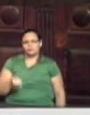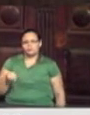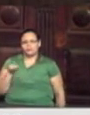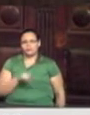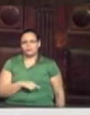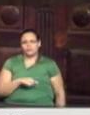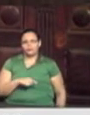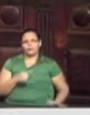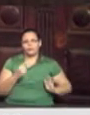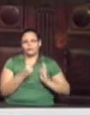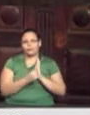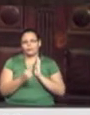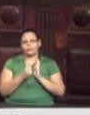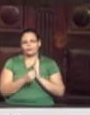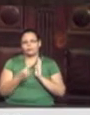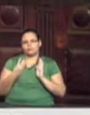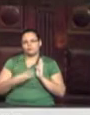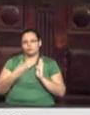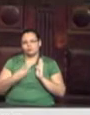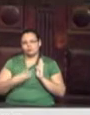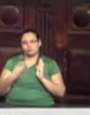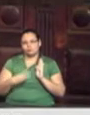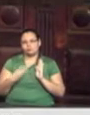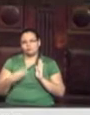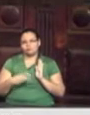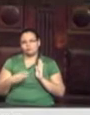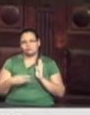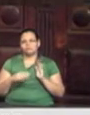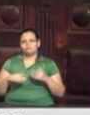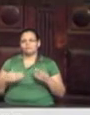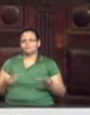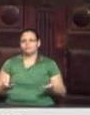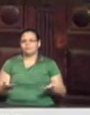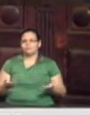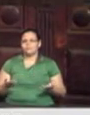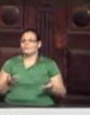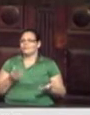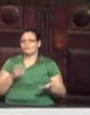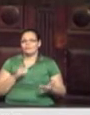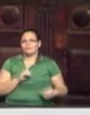parágrafo 3º, diz ele o seguinte: no